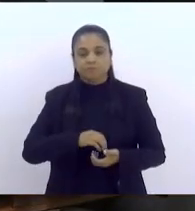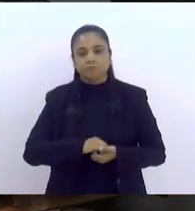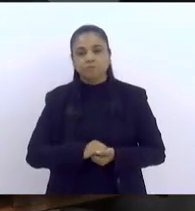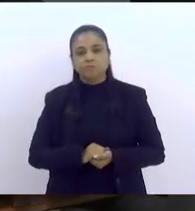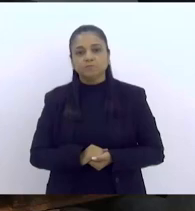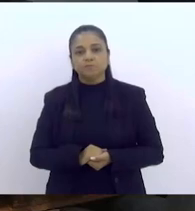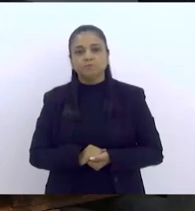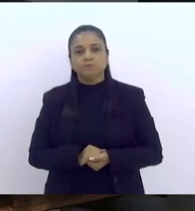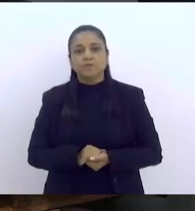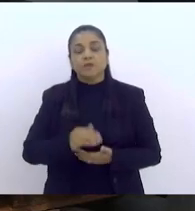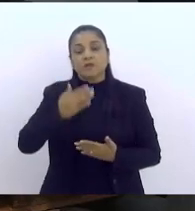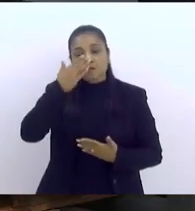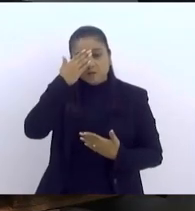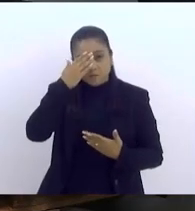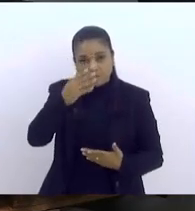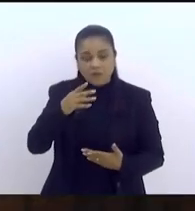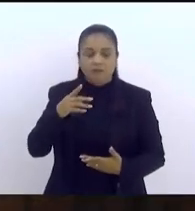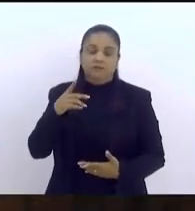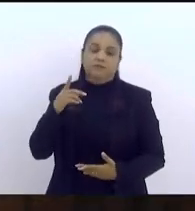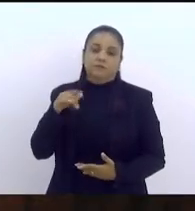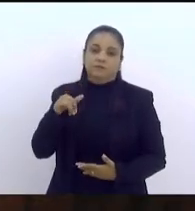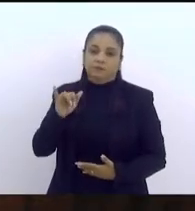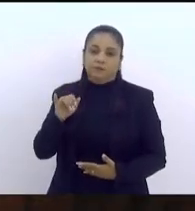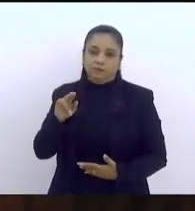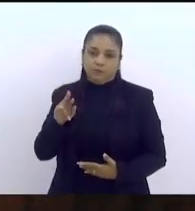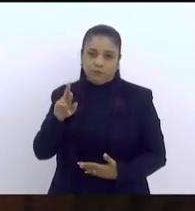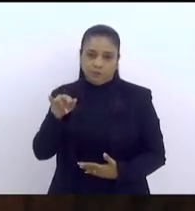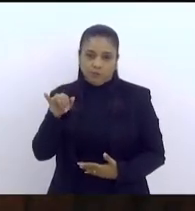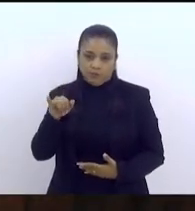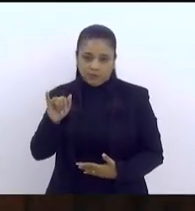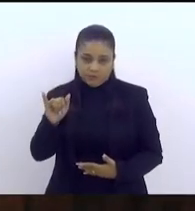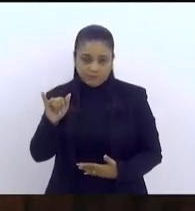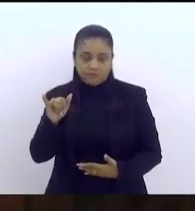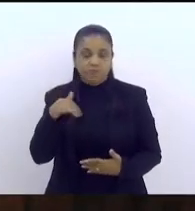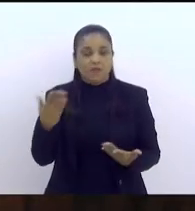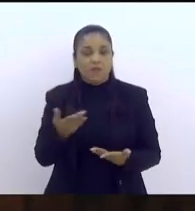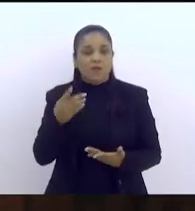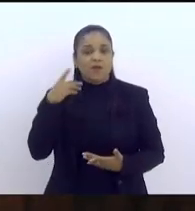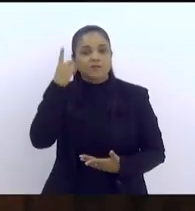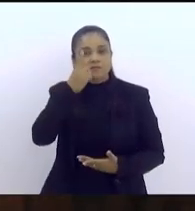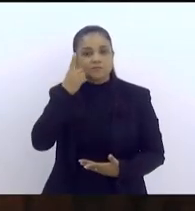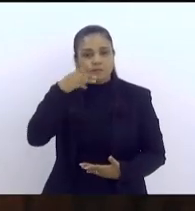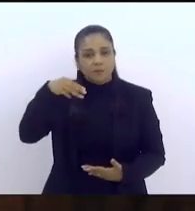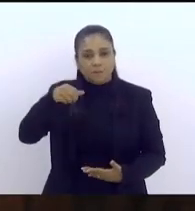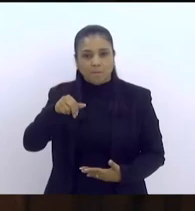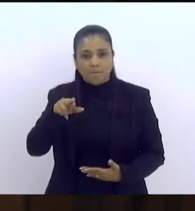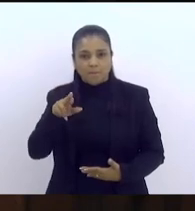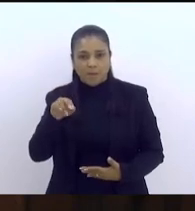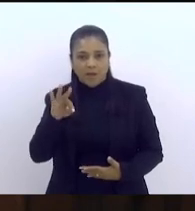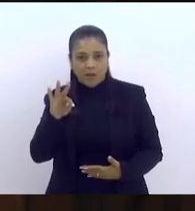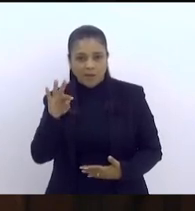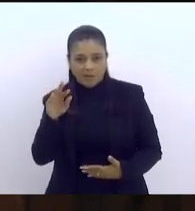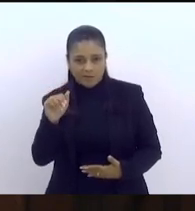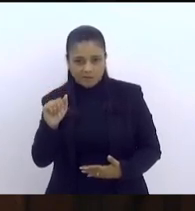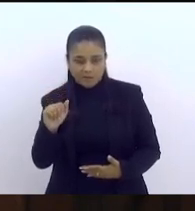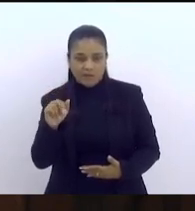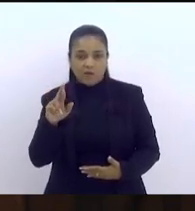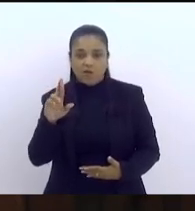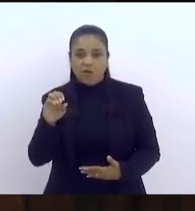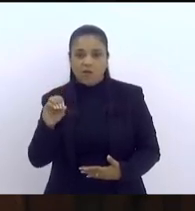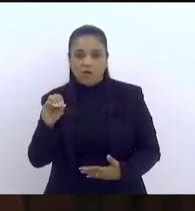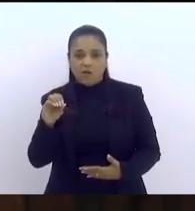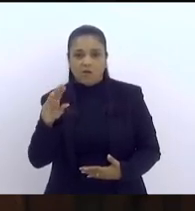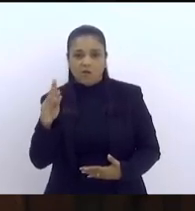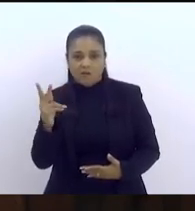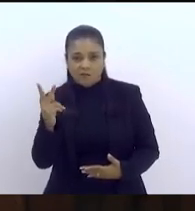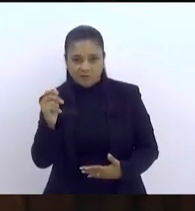Obrigado, Yuri. Nossa nobre deputada Marta Rocha. Nada, Yuri. Para ficar tranquilo. Fica